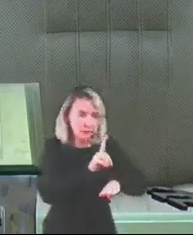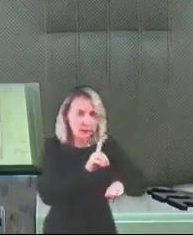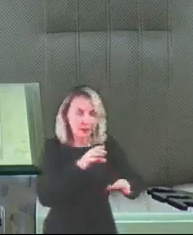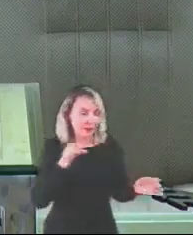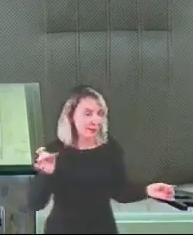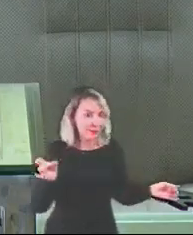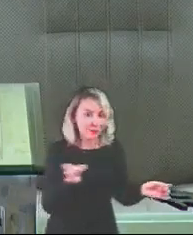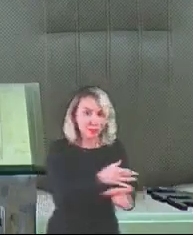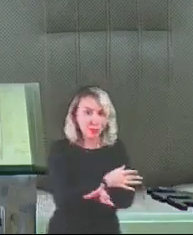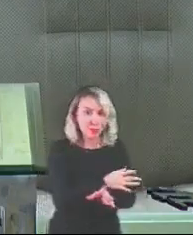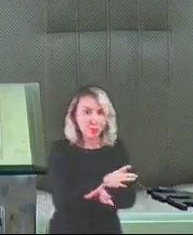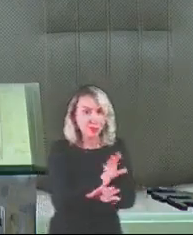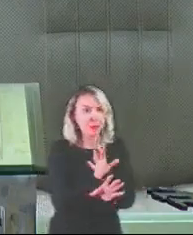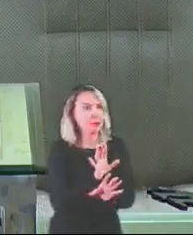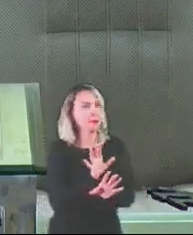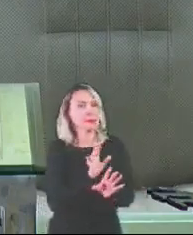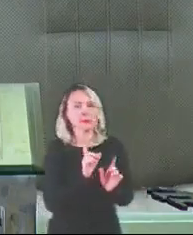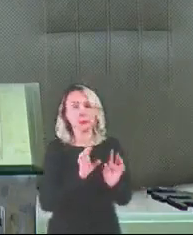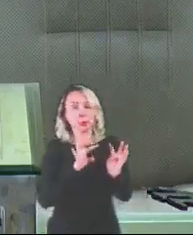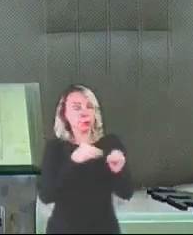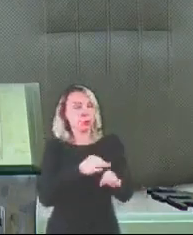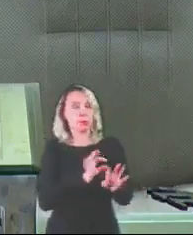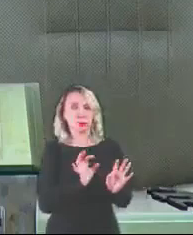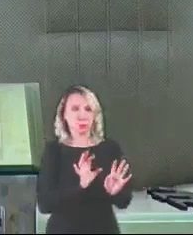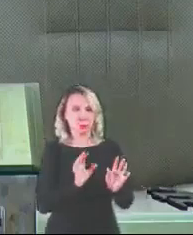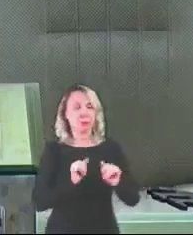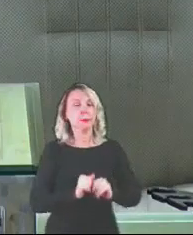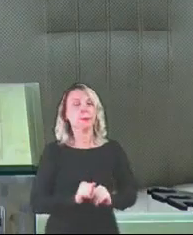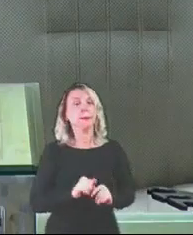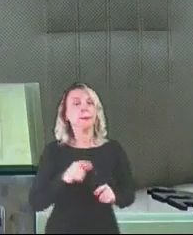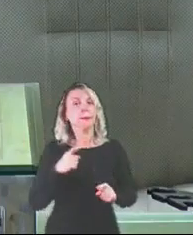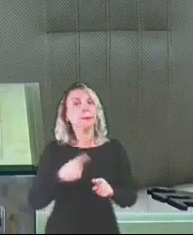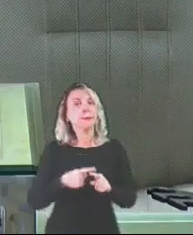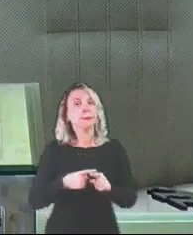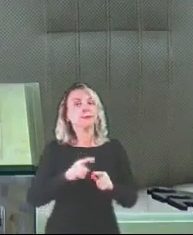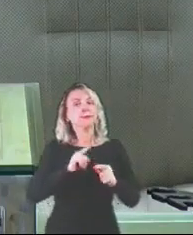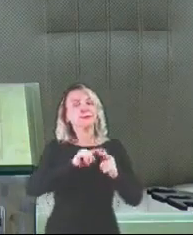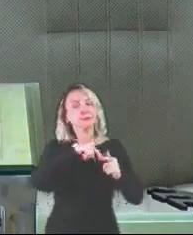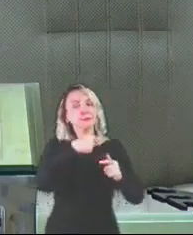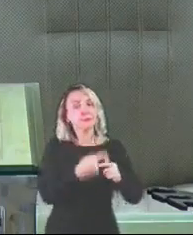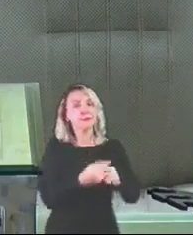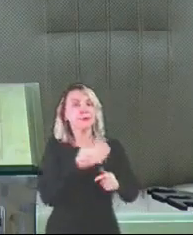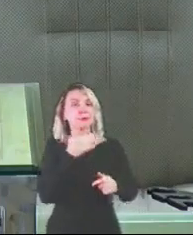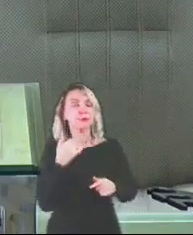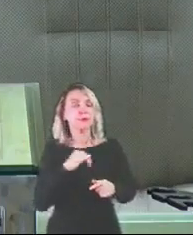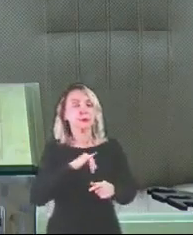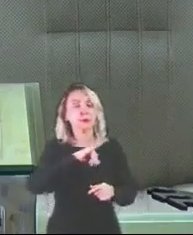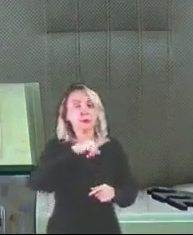altos de Baal. Isto trouxe depois da morte de Joiada e